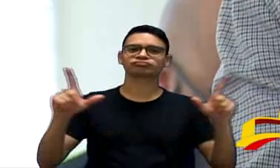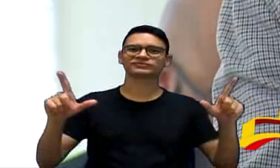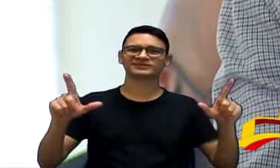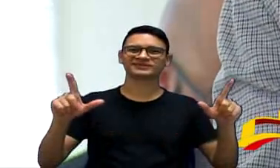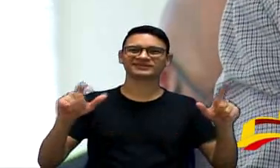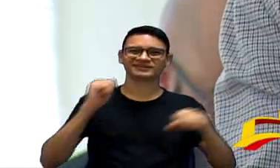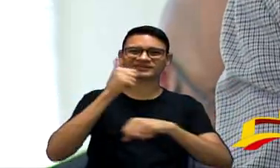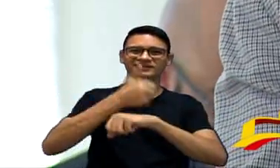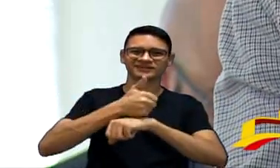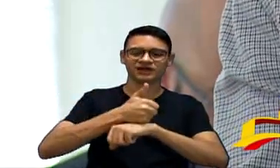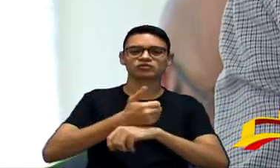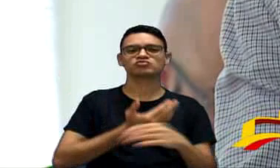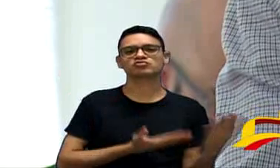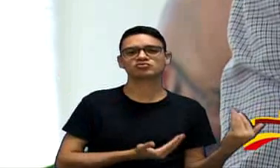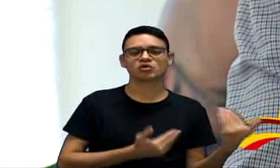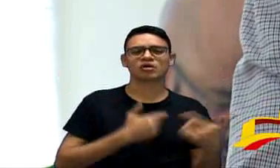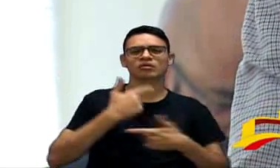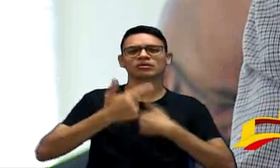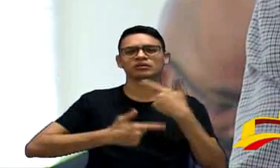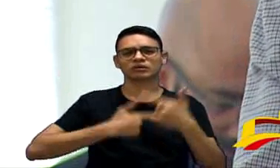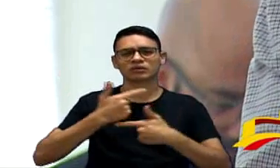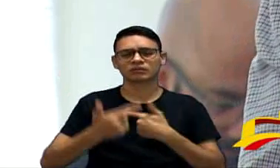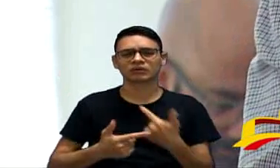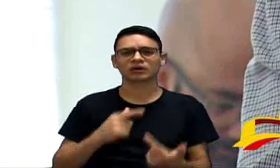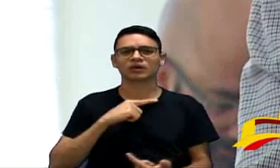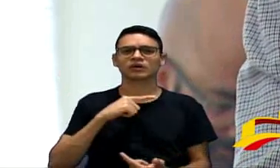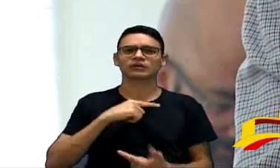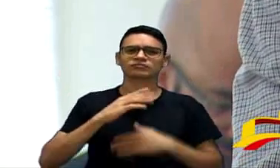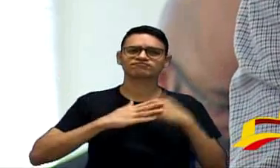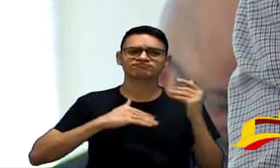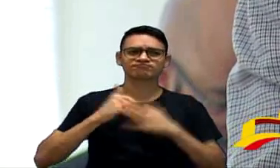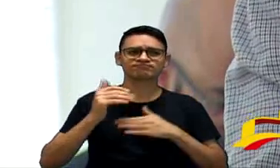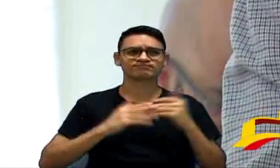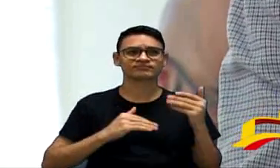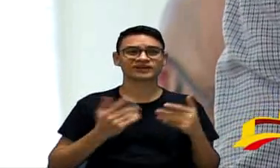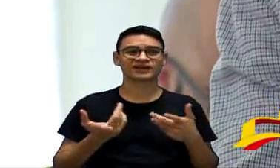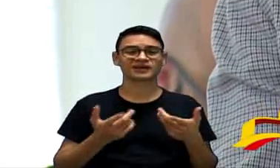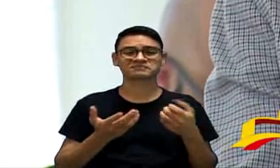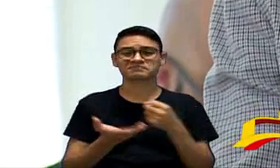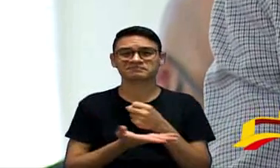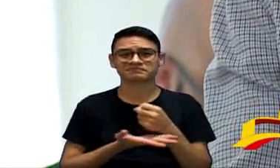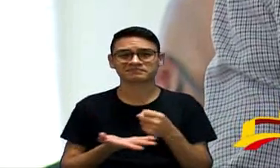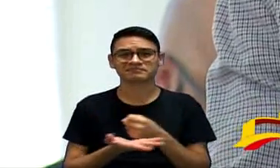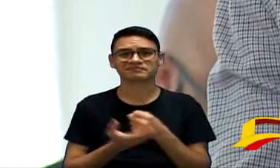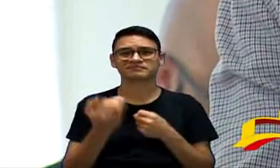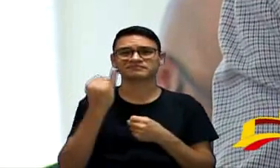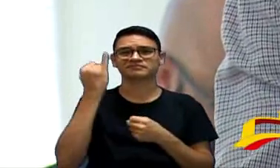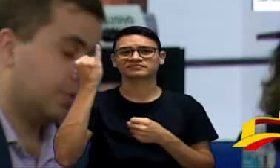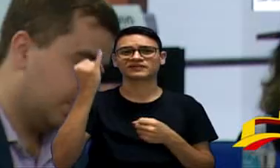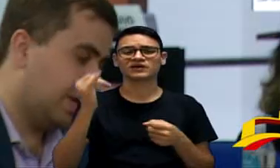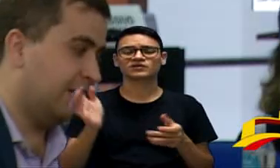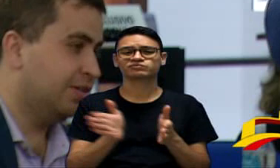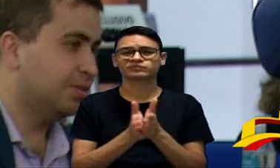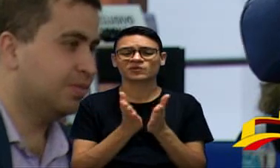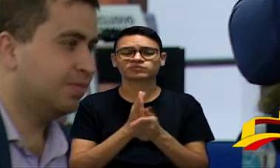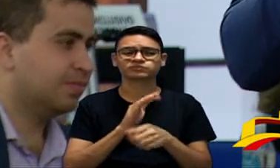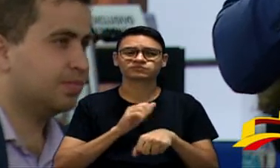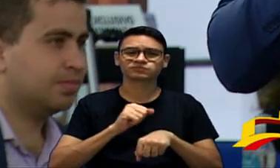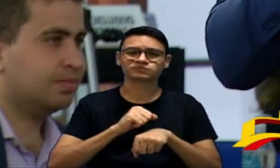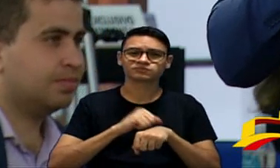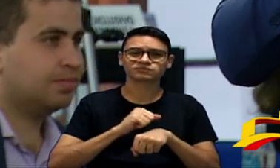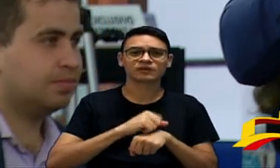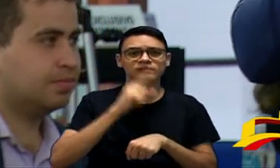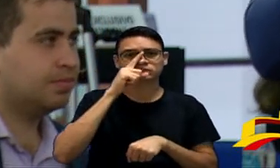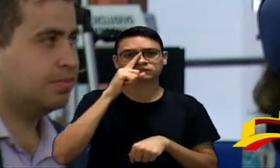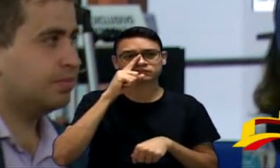jovens trabalhadores hoje, que estão no, nas atividades mais precárias possíveis. Que não tem condições de ir num